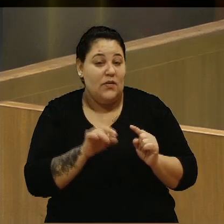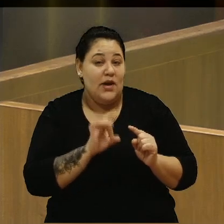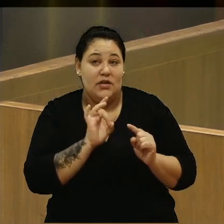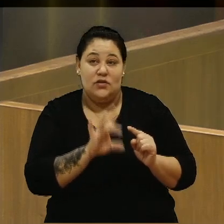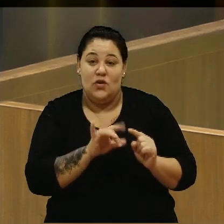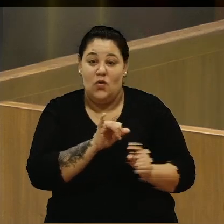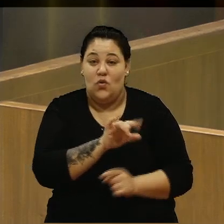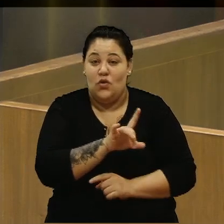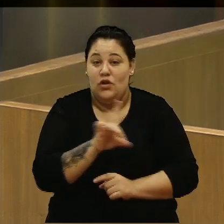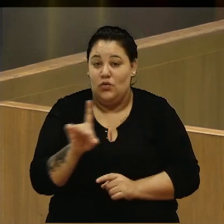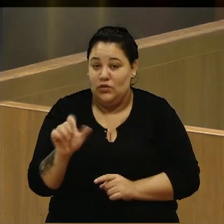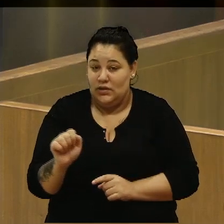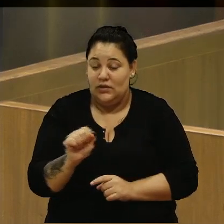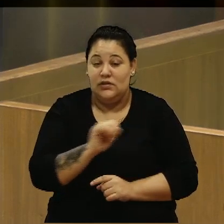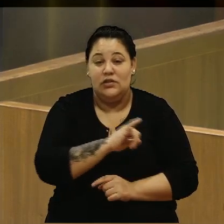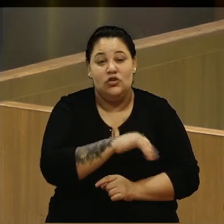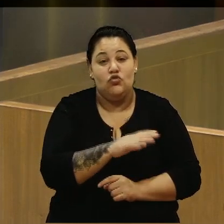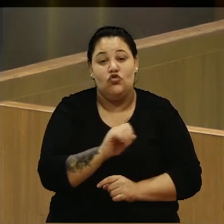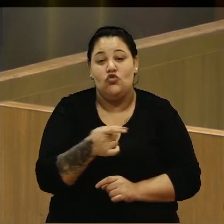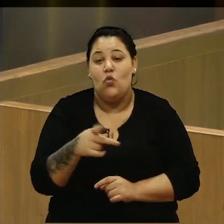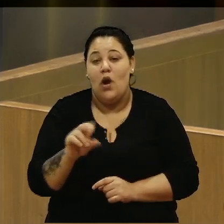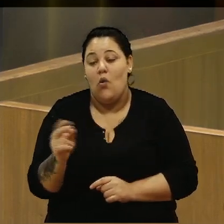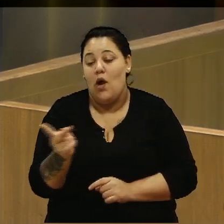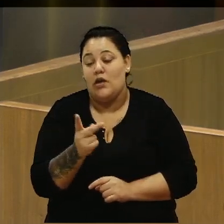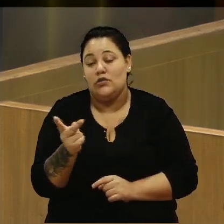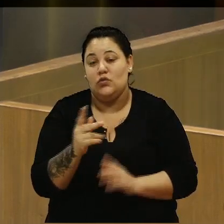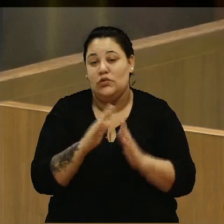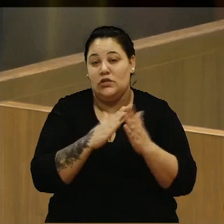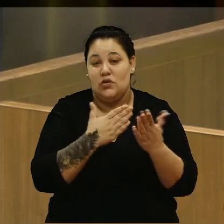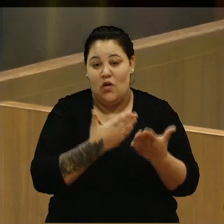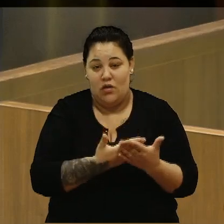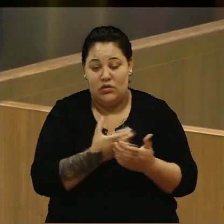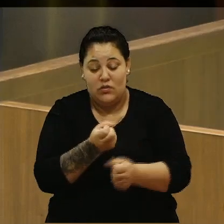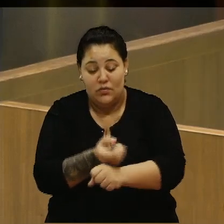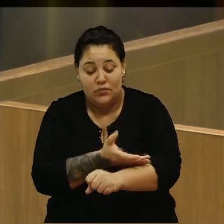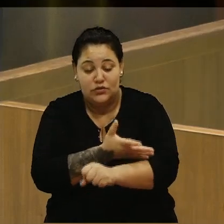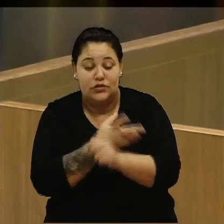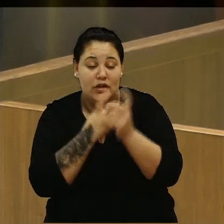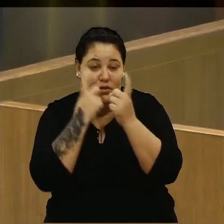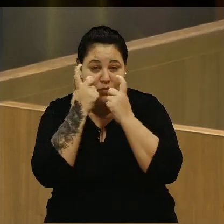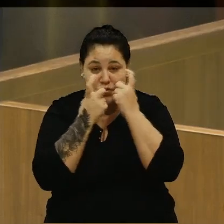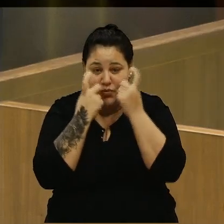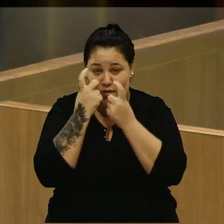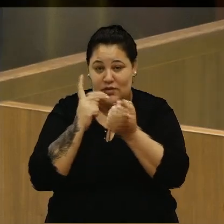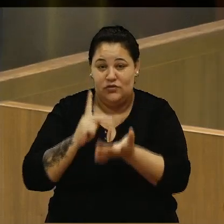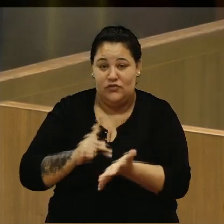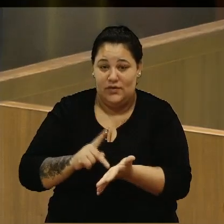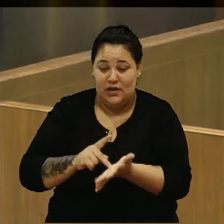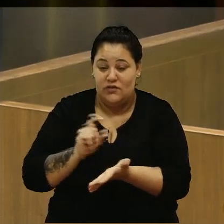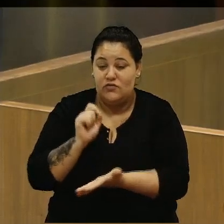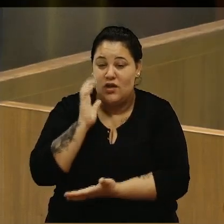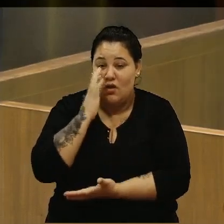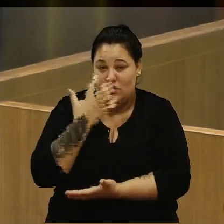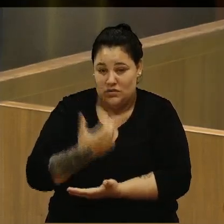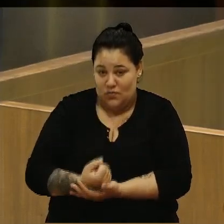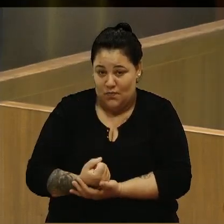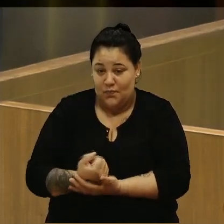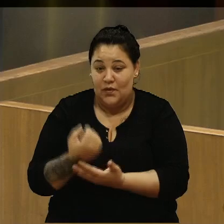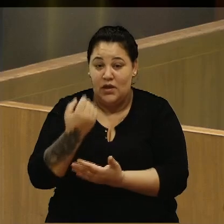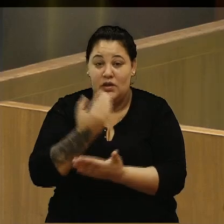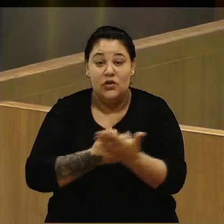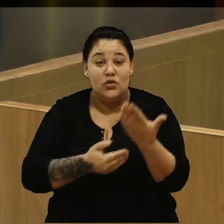Hilda e não é só o João Desorze que está comovido e preocupado com esta situação. Todas